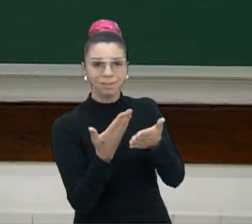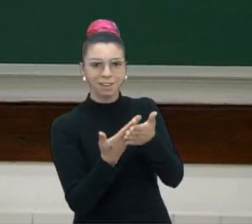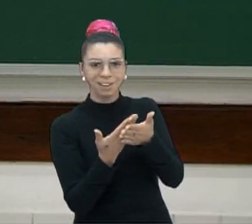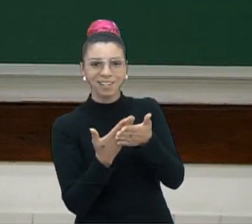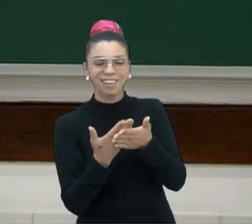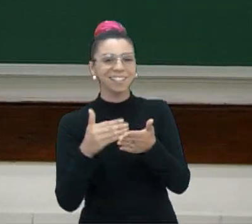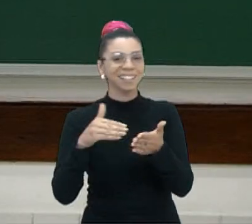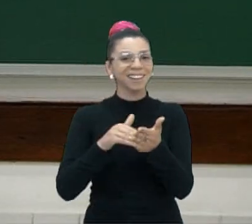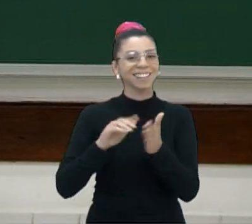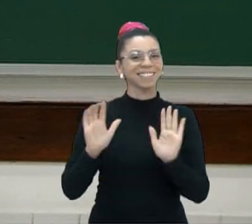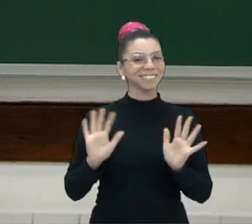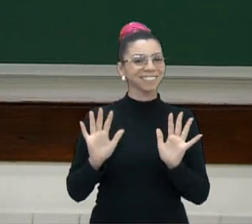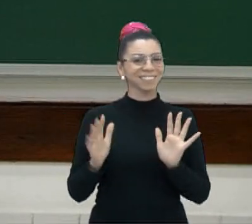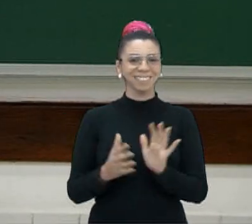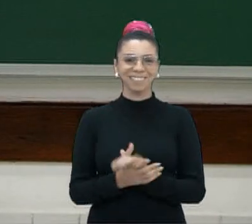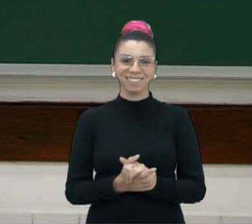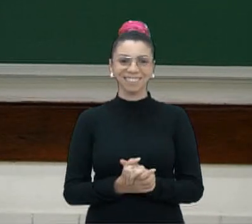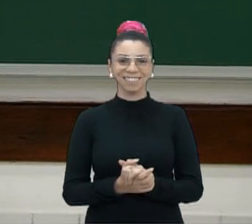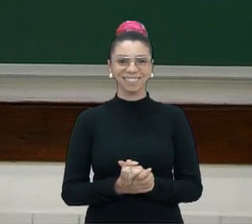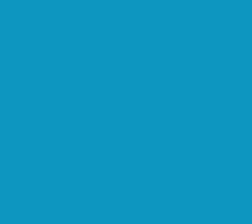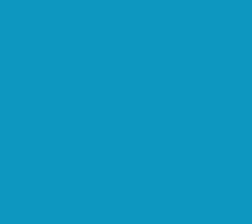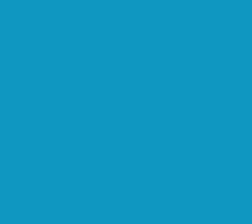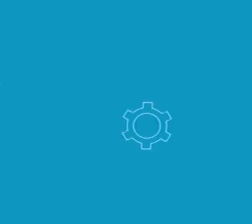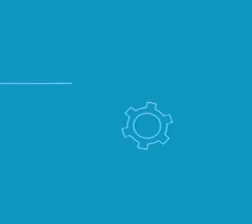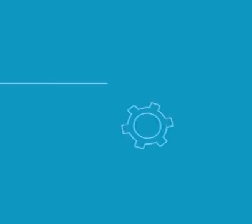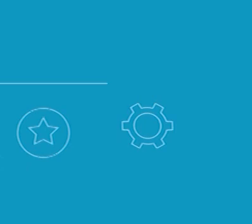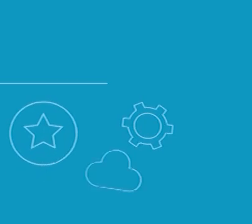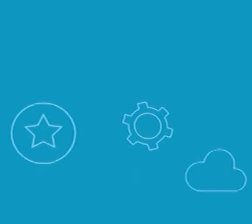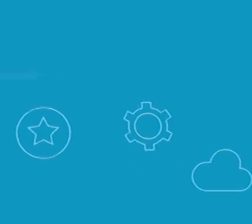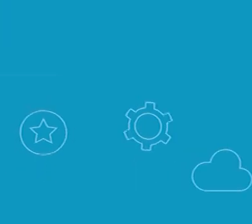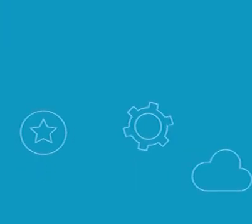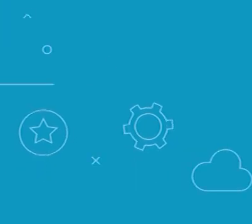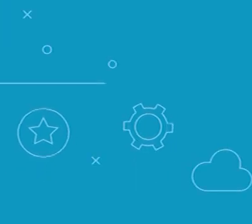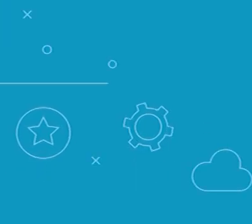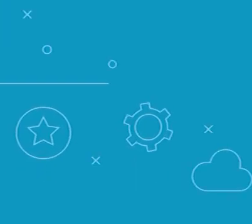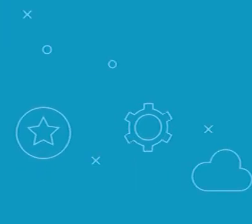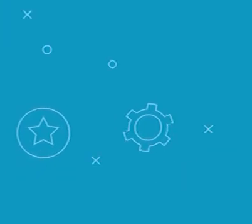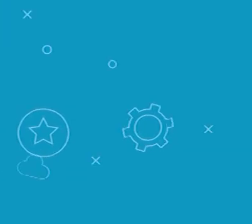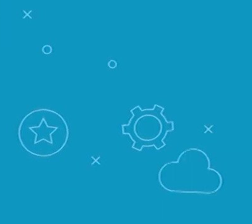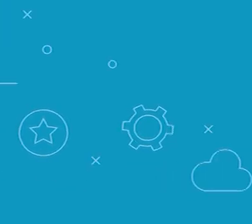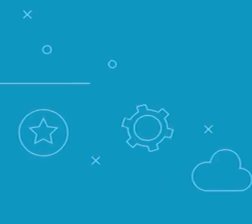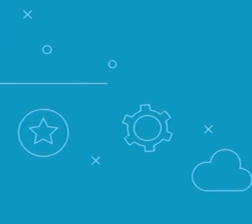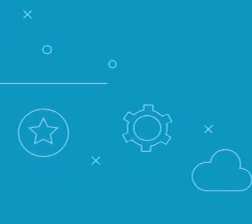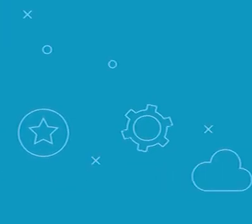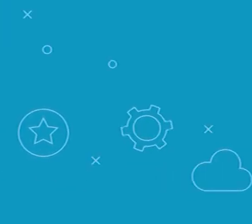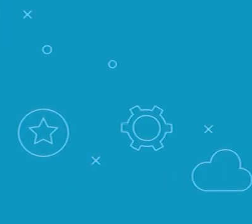e até lá!